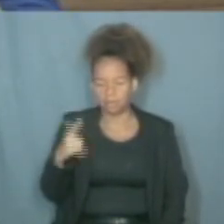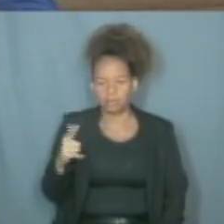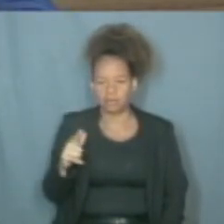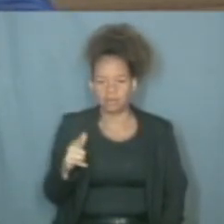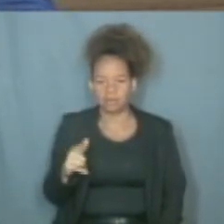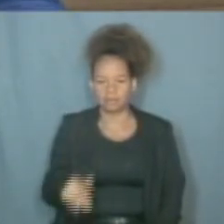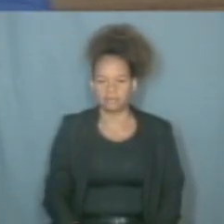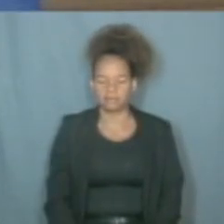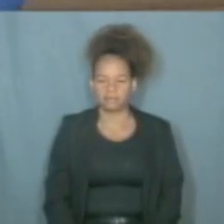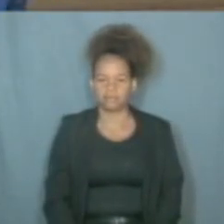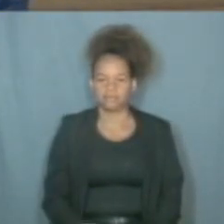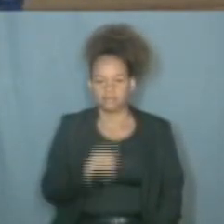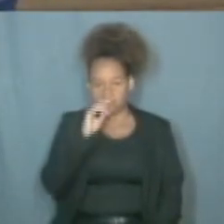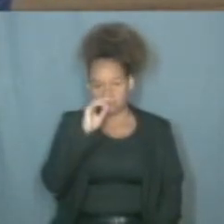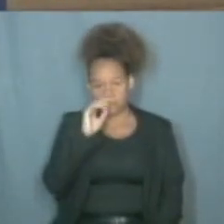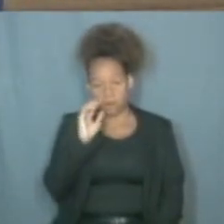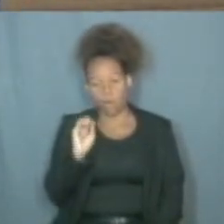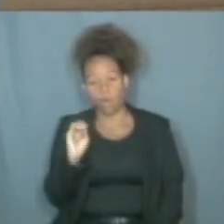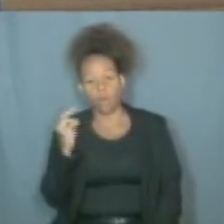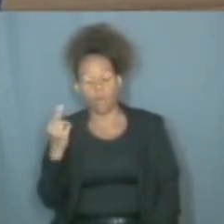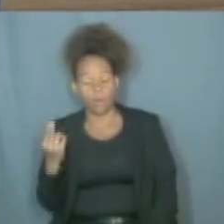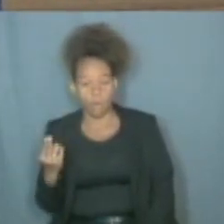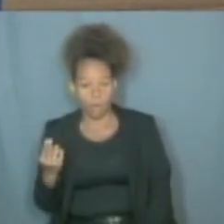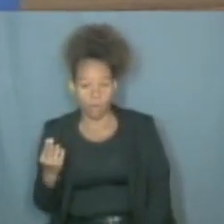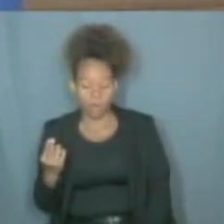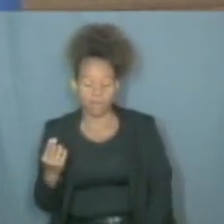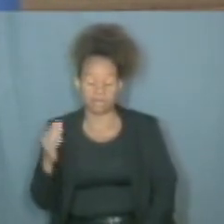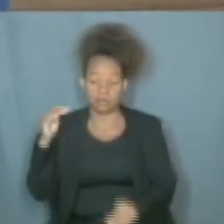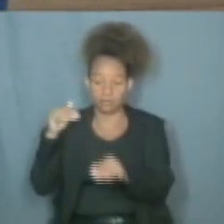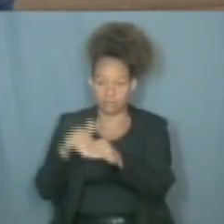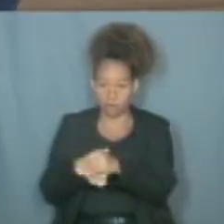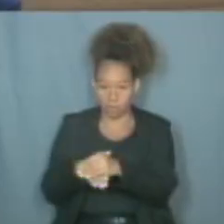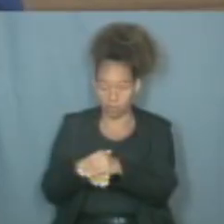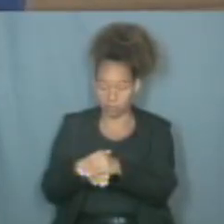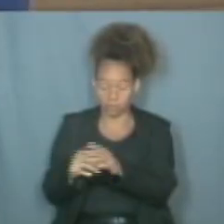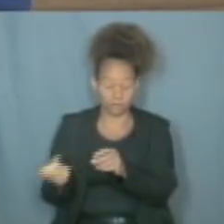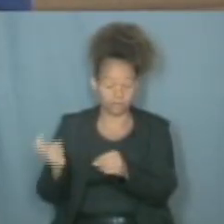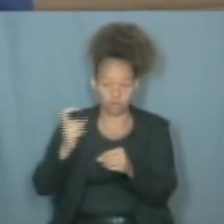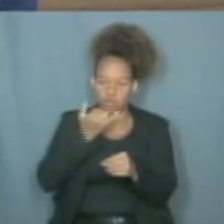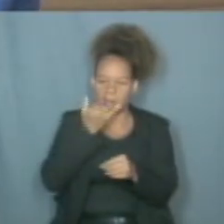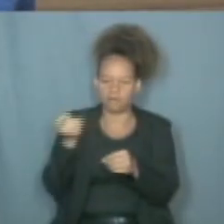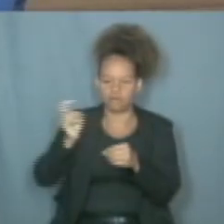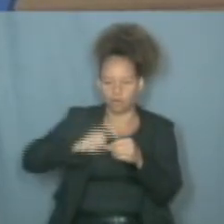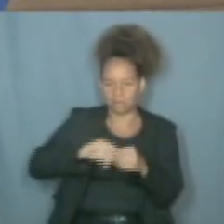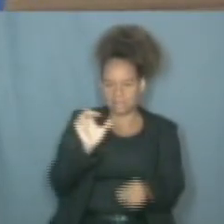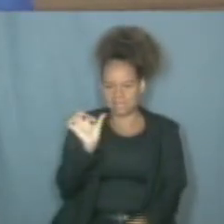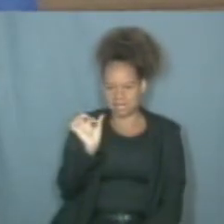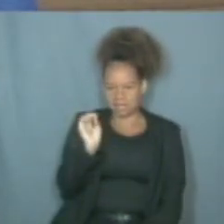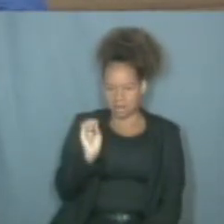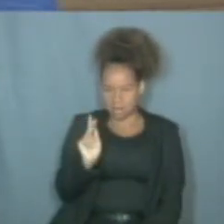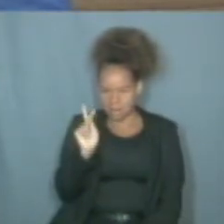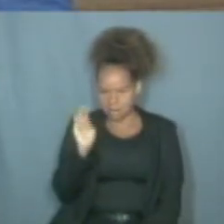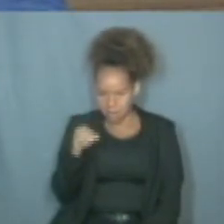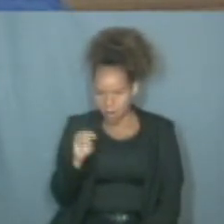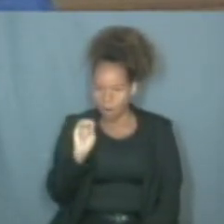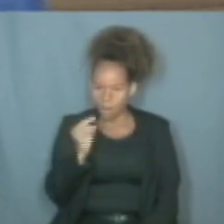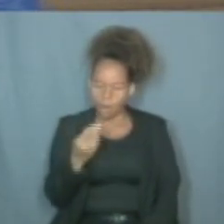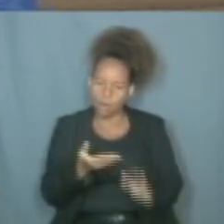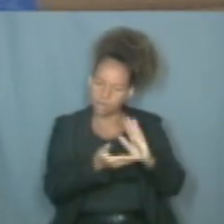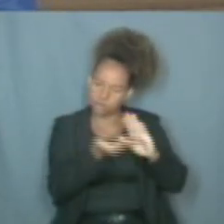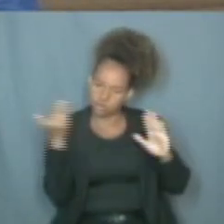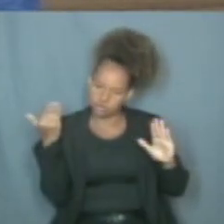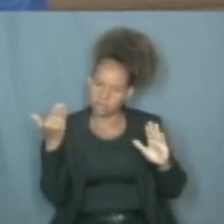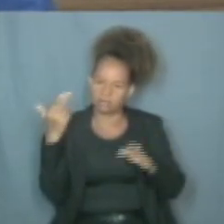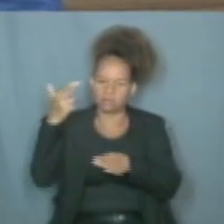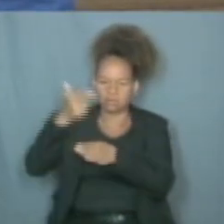como saber. Então aqui fala, ou a gente volta para 60 km por hora, ou desinstala